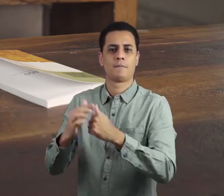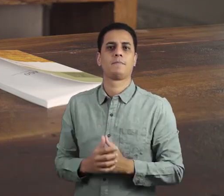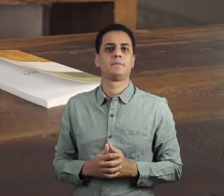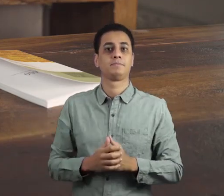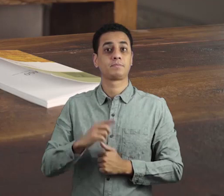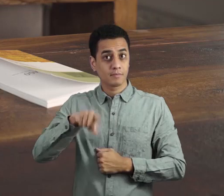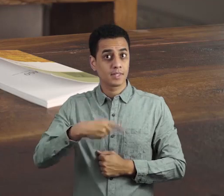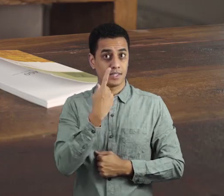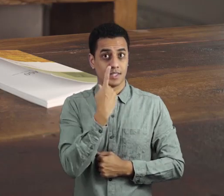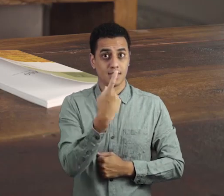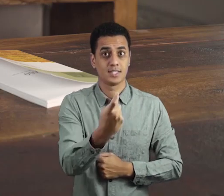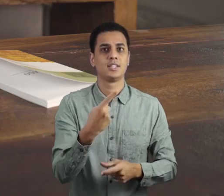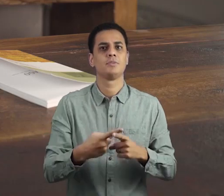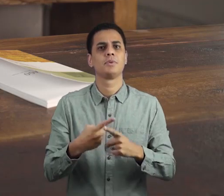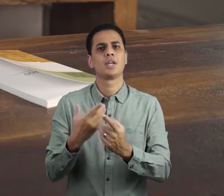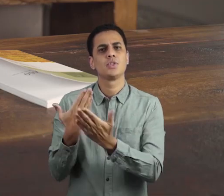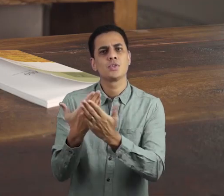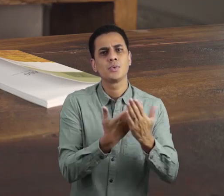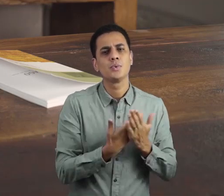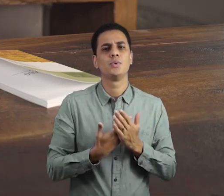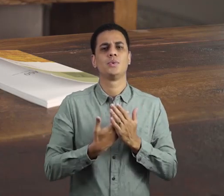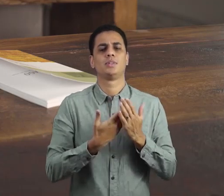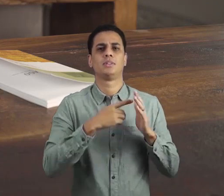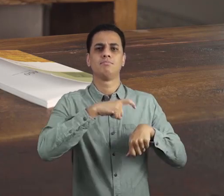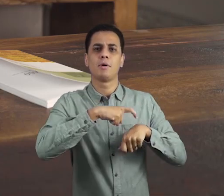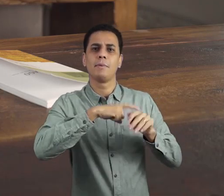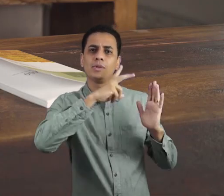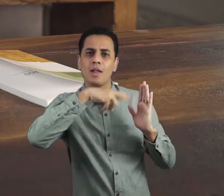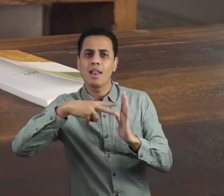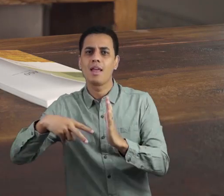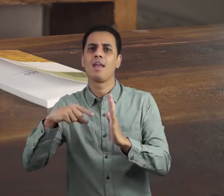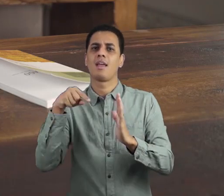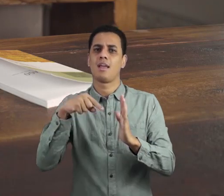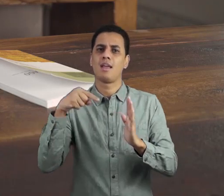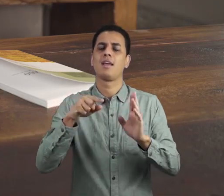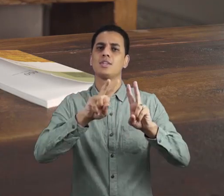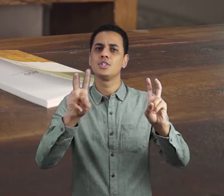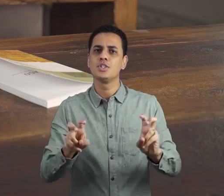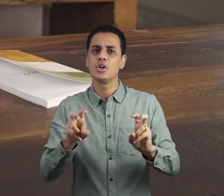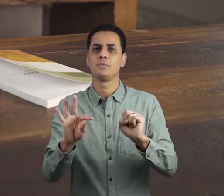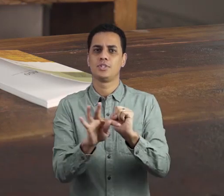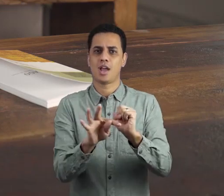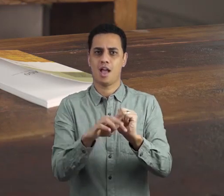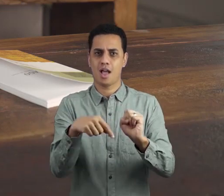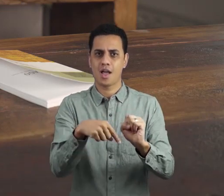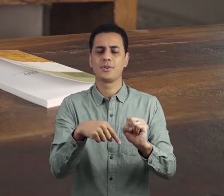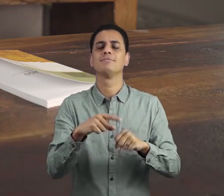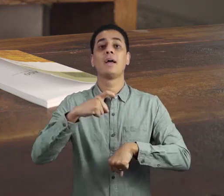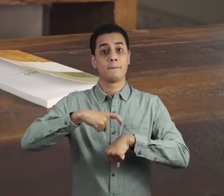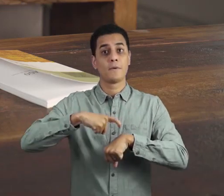os ricos. E é interessante porque, estudando você ao ler Tiago, essa